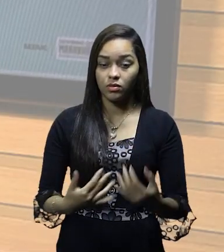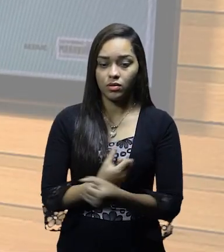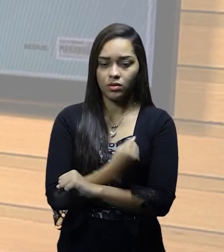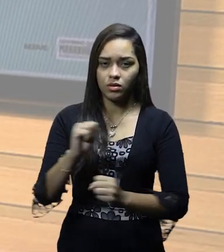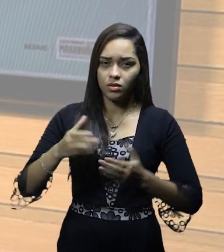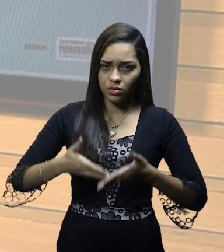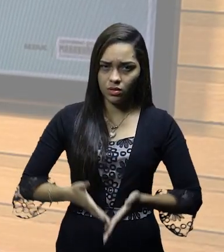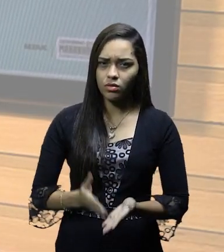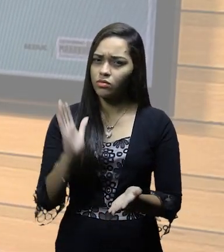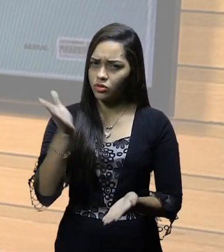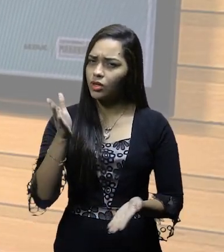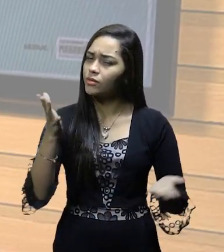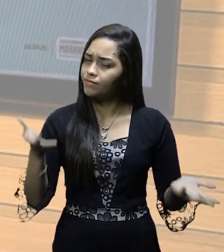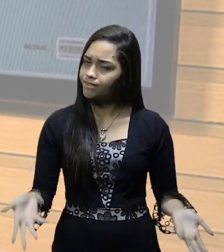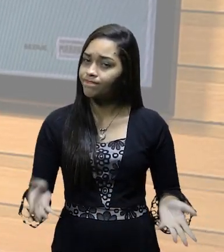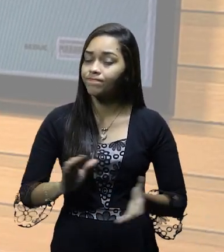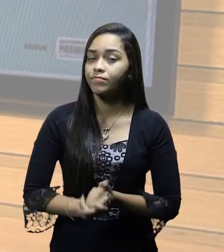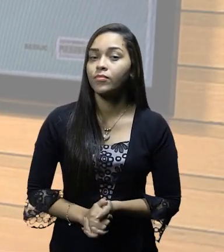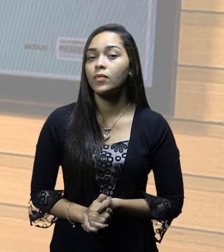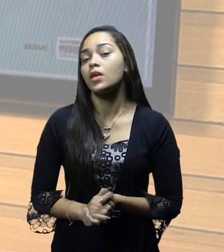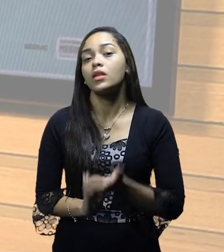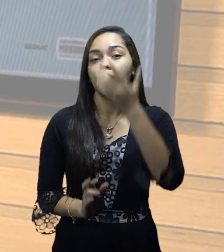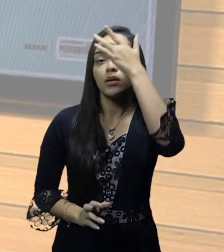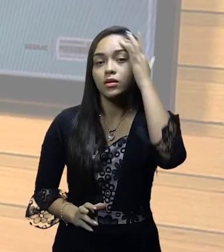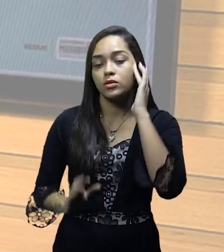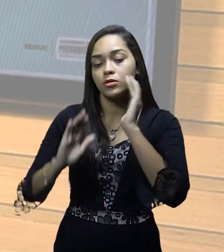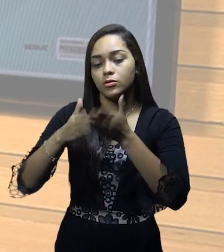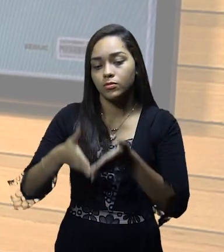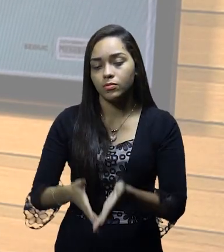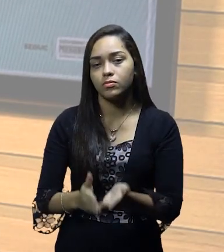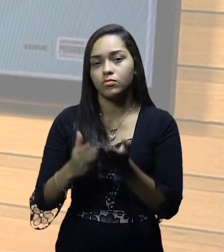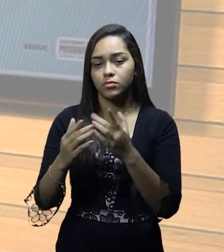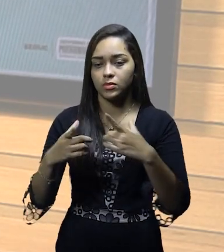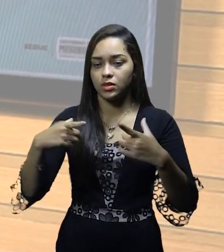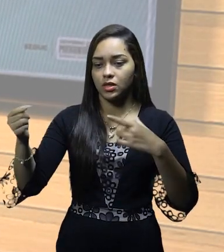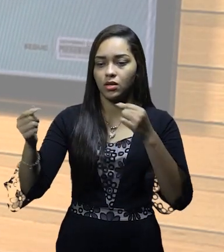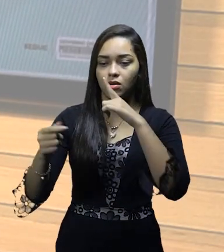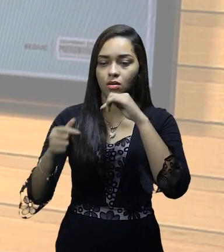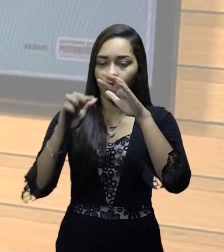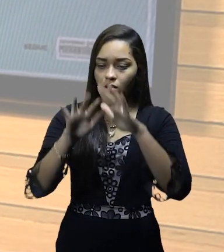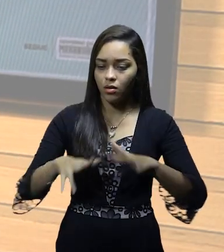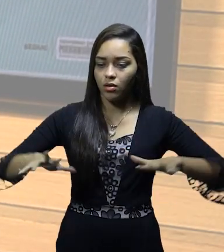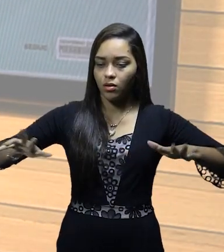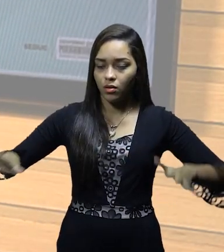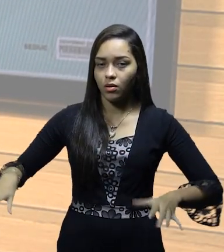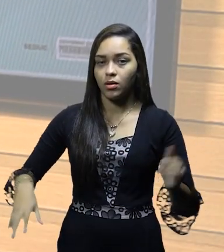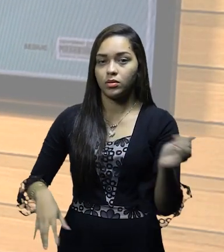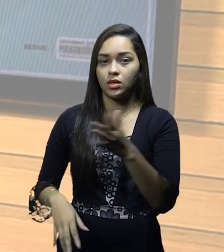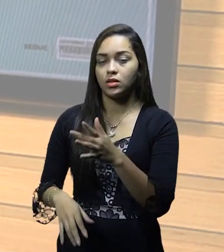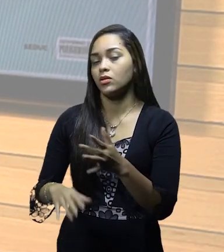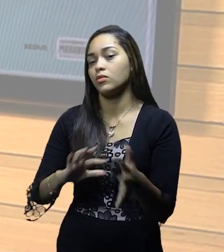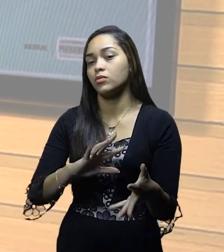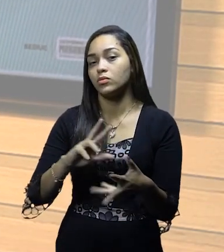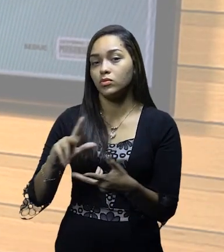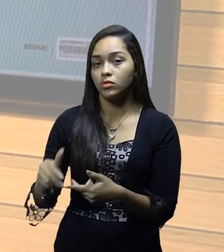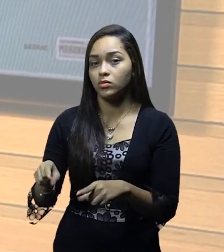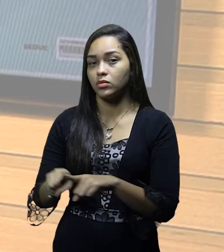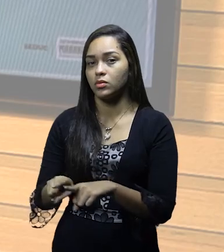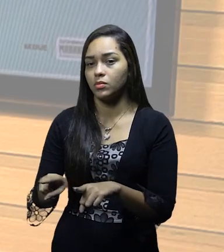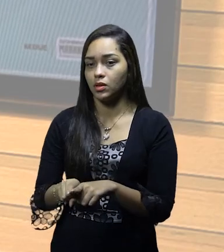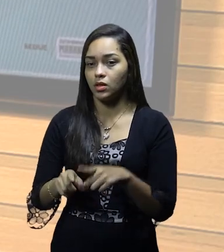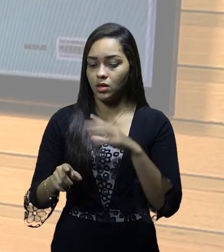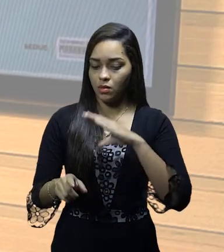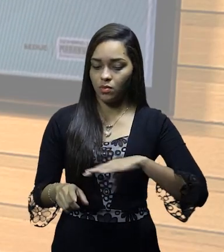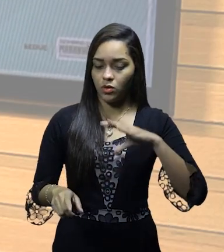que crônica histórica? Porque eu falei das grandes navegações, não falei? Então, os